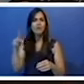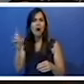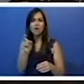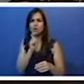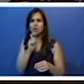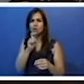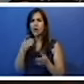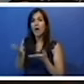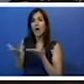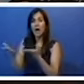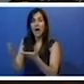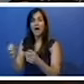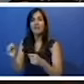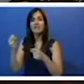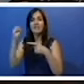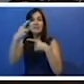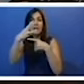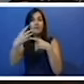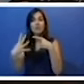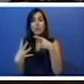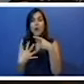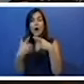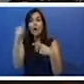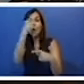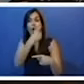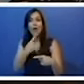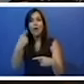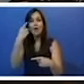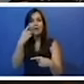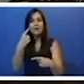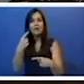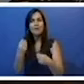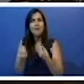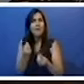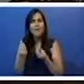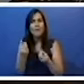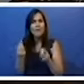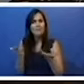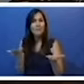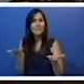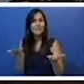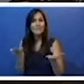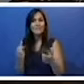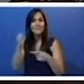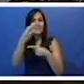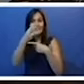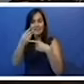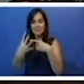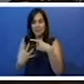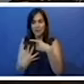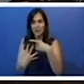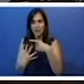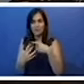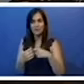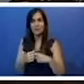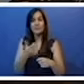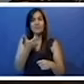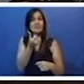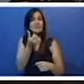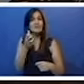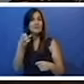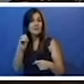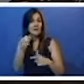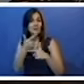três quartos de hora como será quanto será três quartos de horas 60